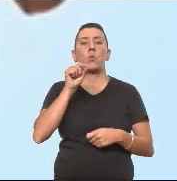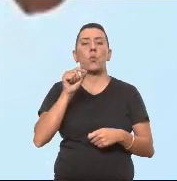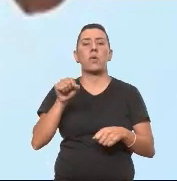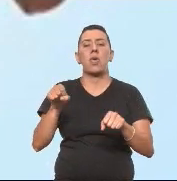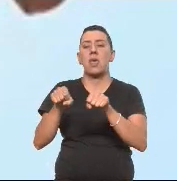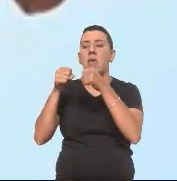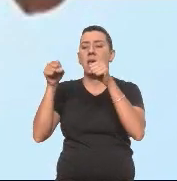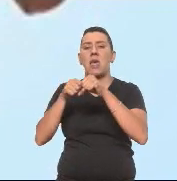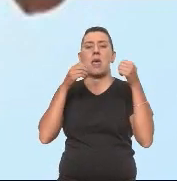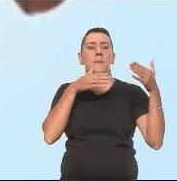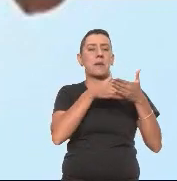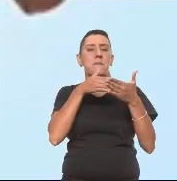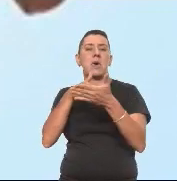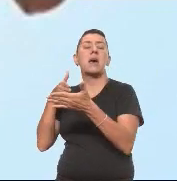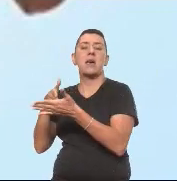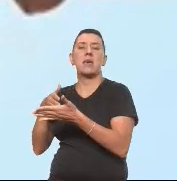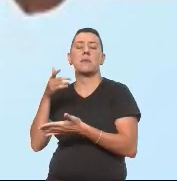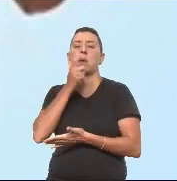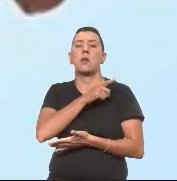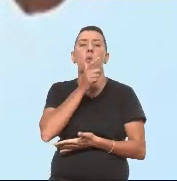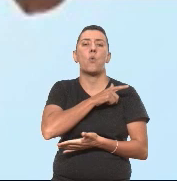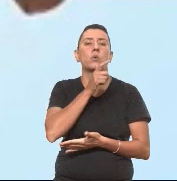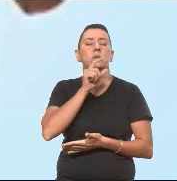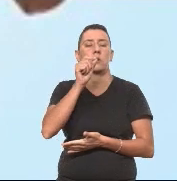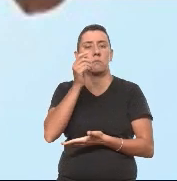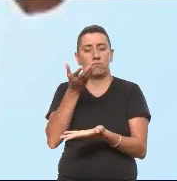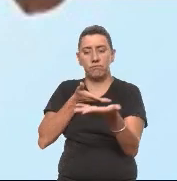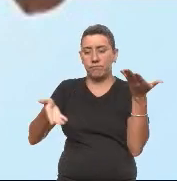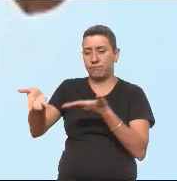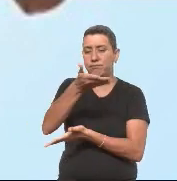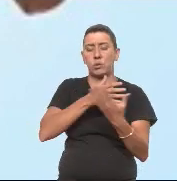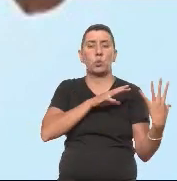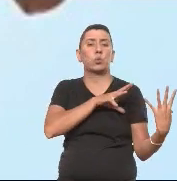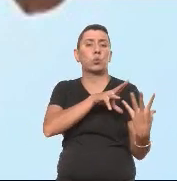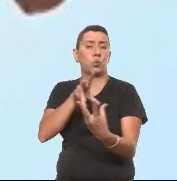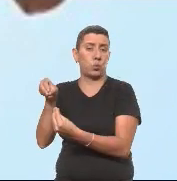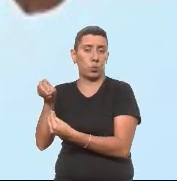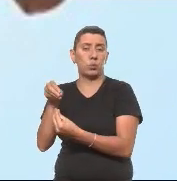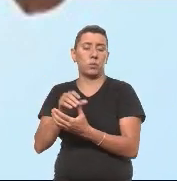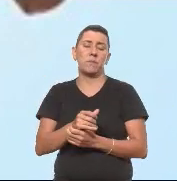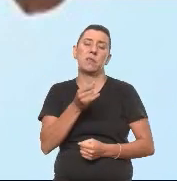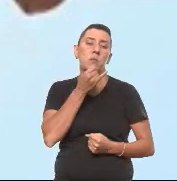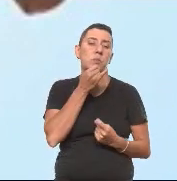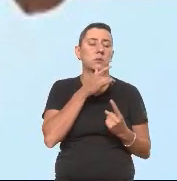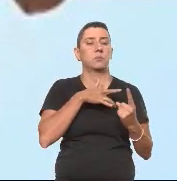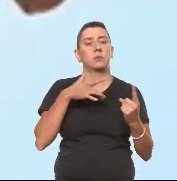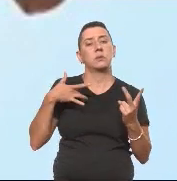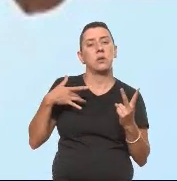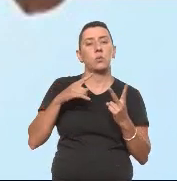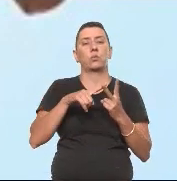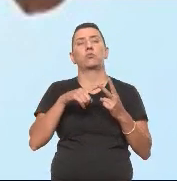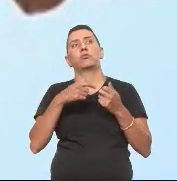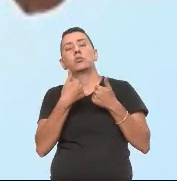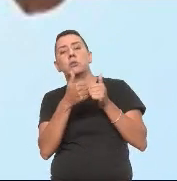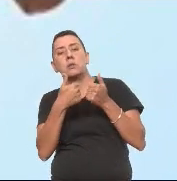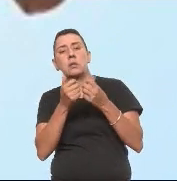esse luz e eu consiga ter colaboração entre as áreas um exemplo saúde trânsito ou sistemas de